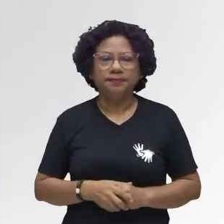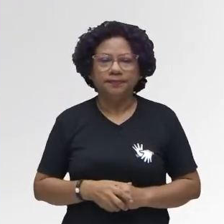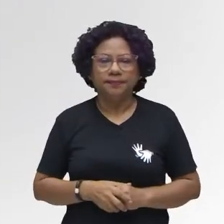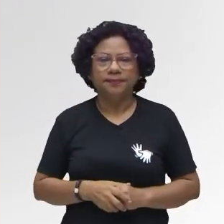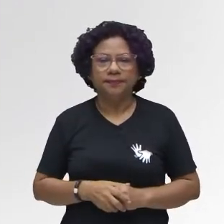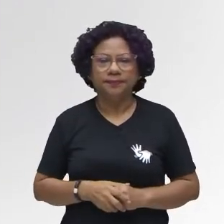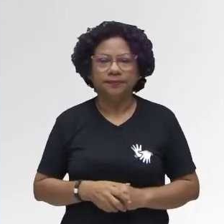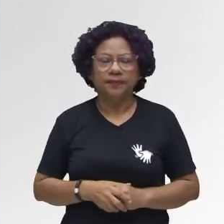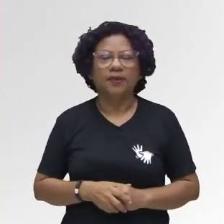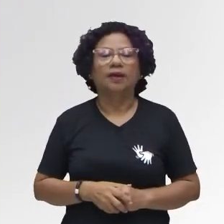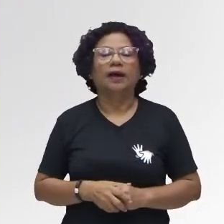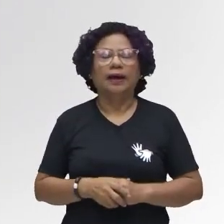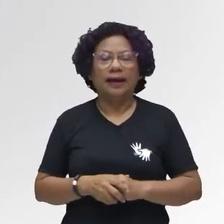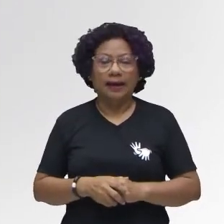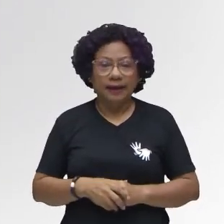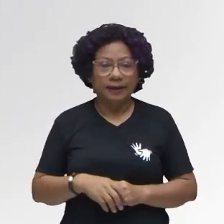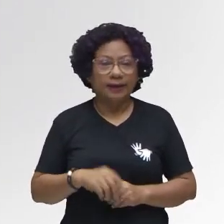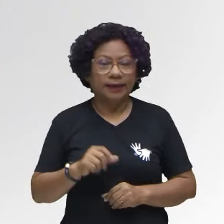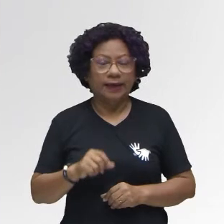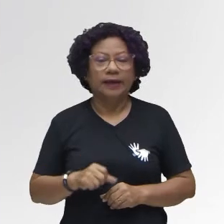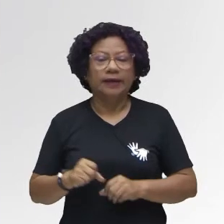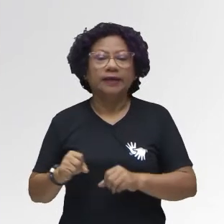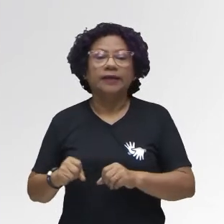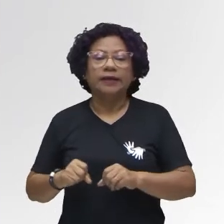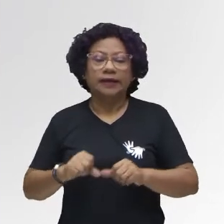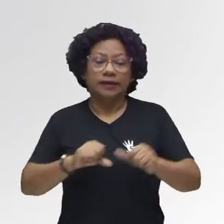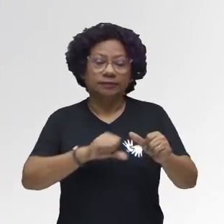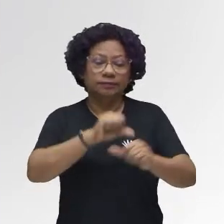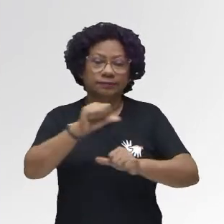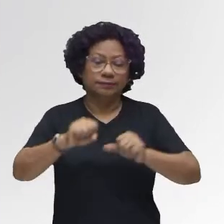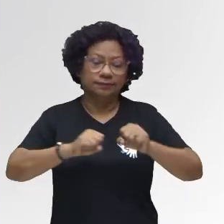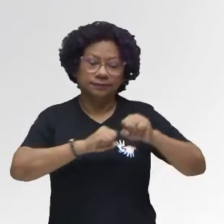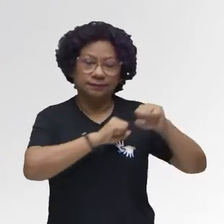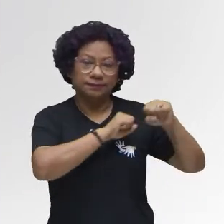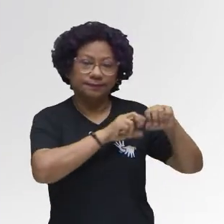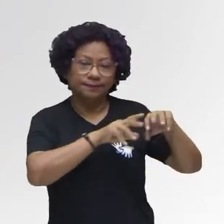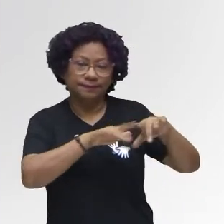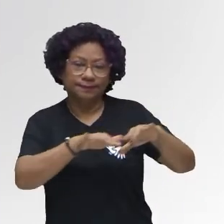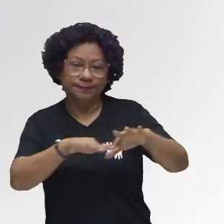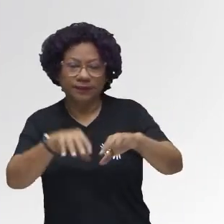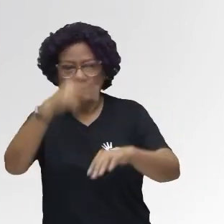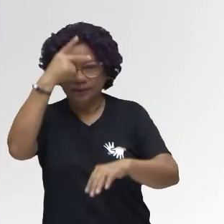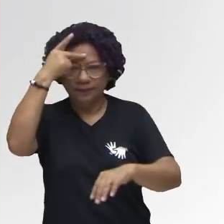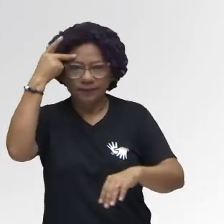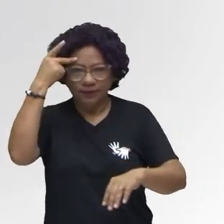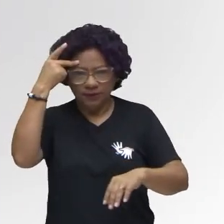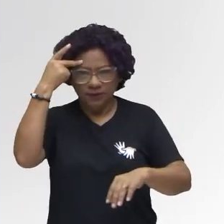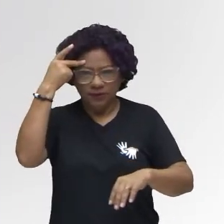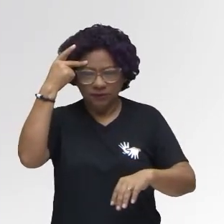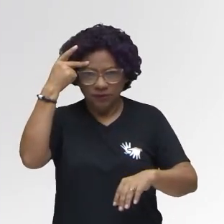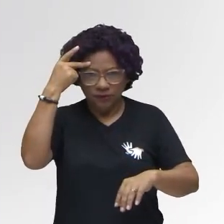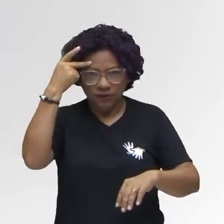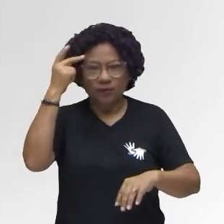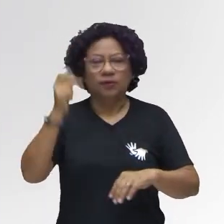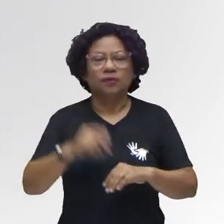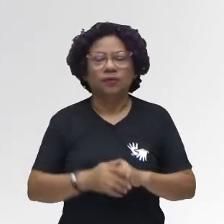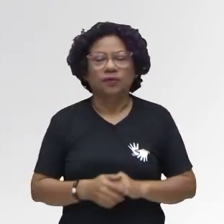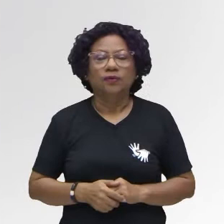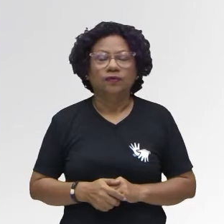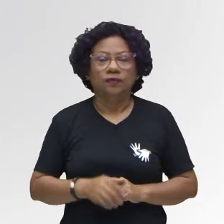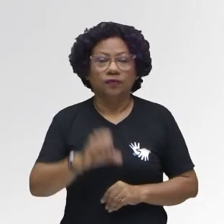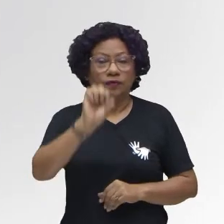olha só, modificando o eixo do Brasil. Então, grande parte da população acabou vindo para essa